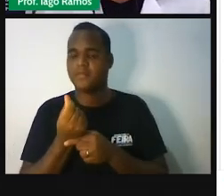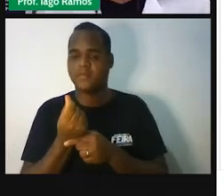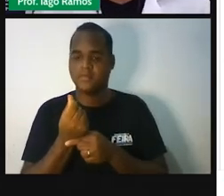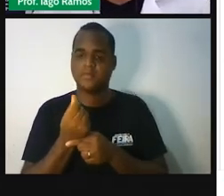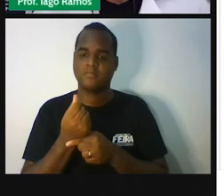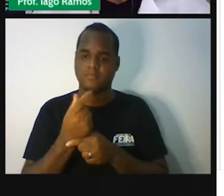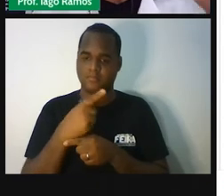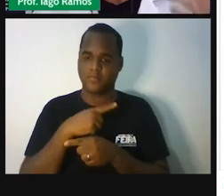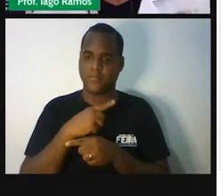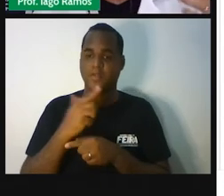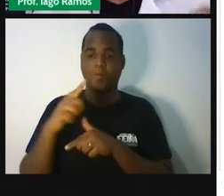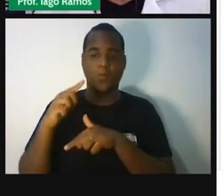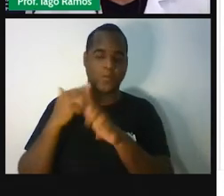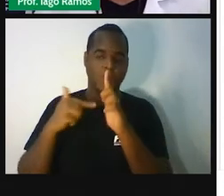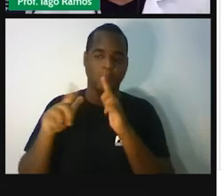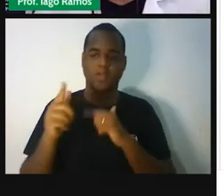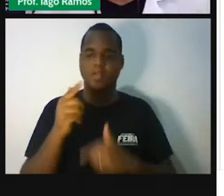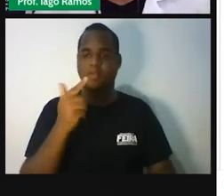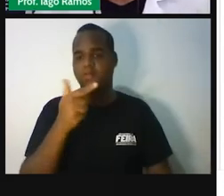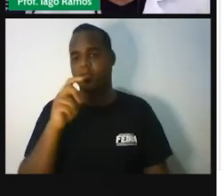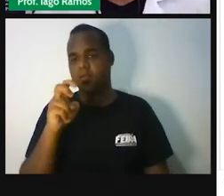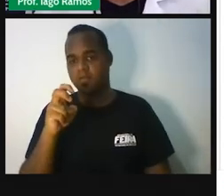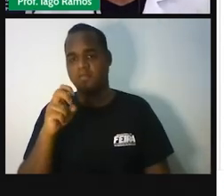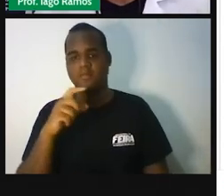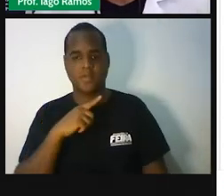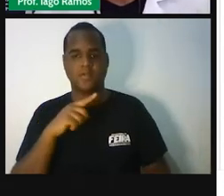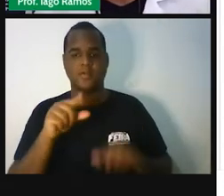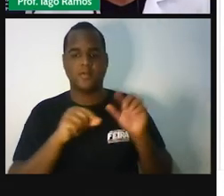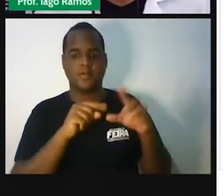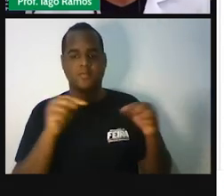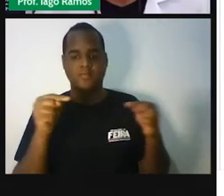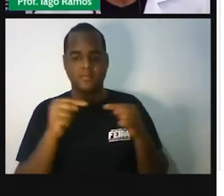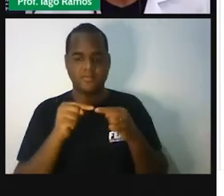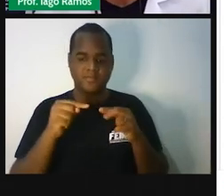E vai sobrar 25 opções agora.